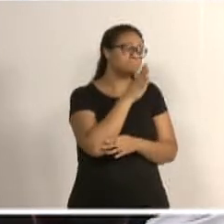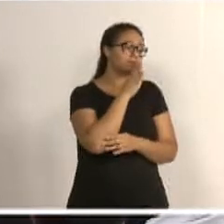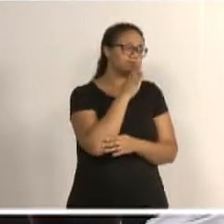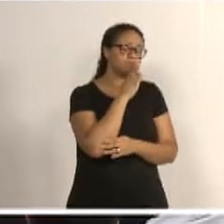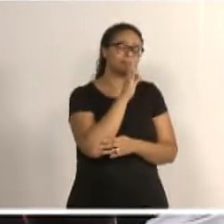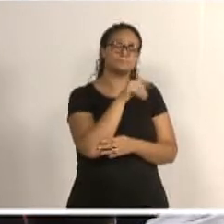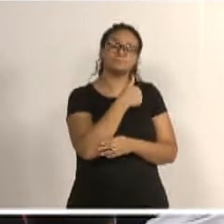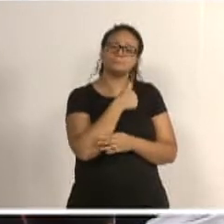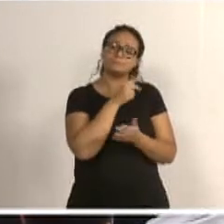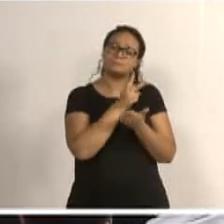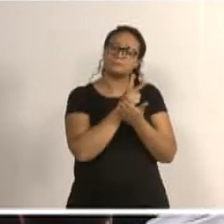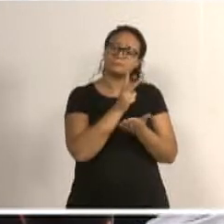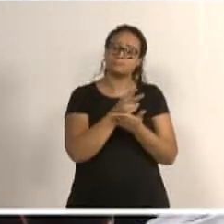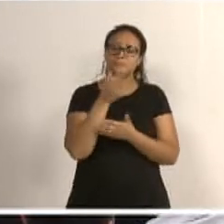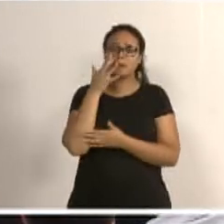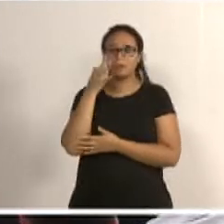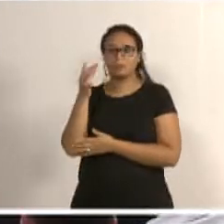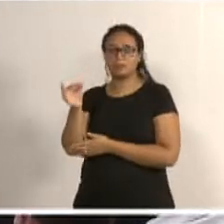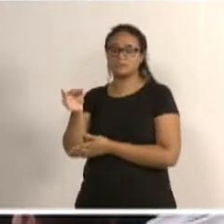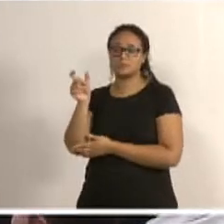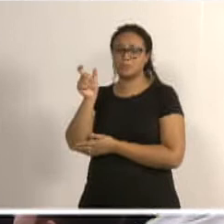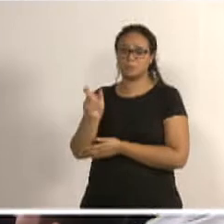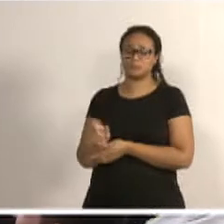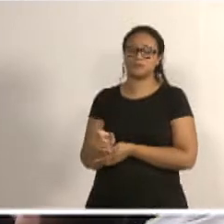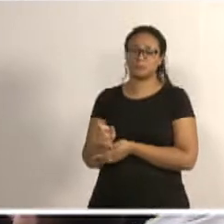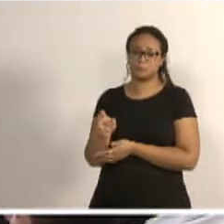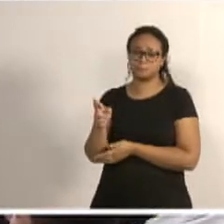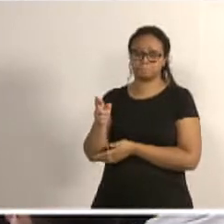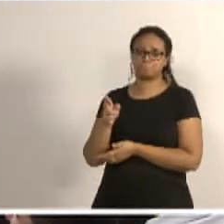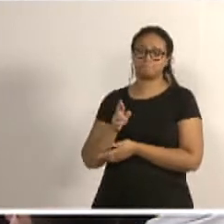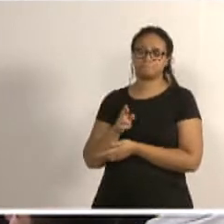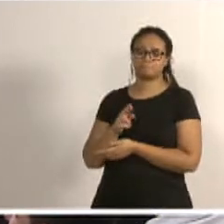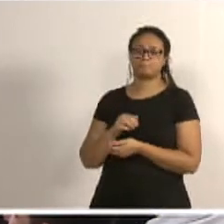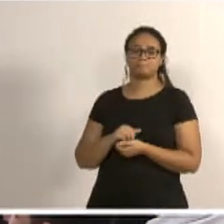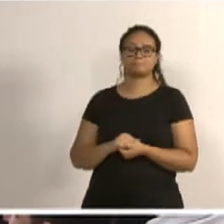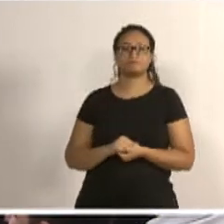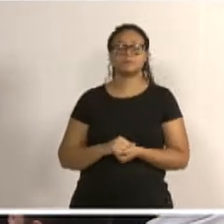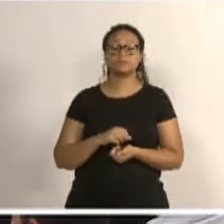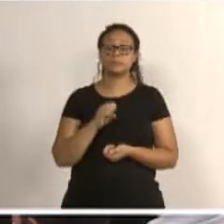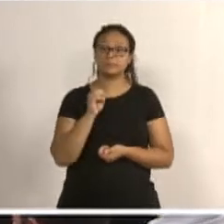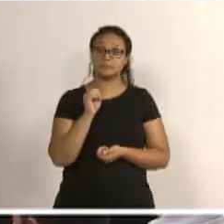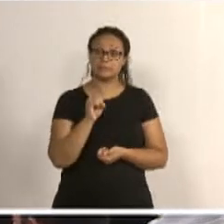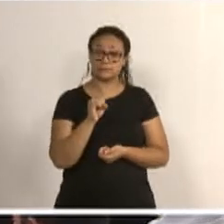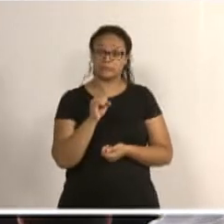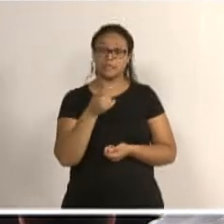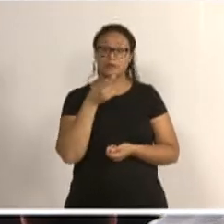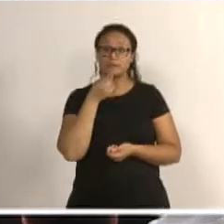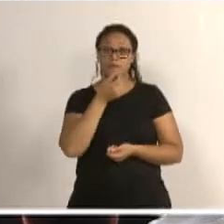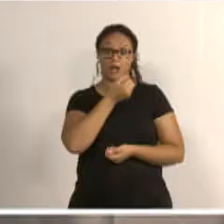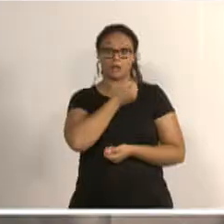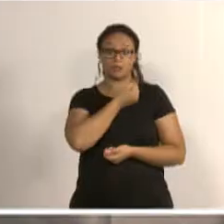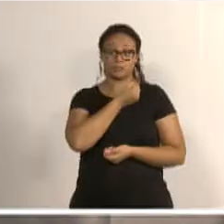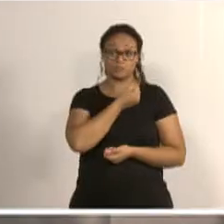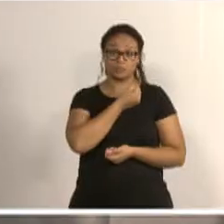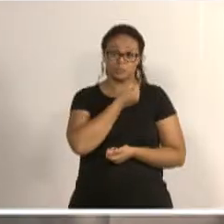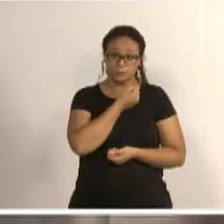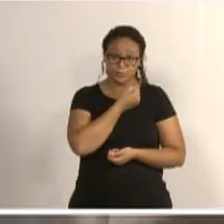continuidade e escutamos a resposta, por favor. Então, assim, quando a gente fala, traz números, e números